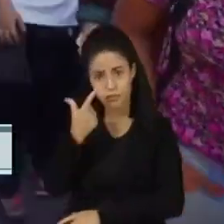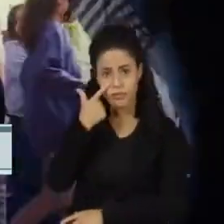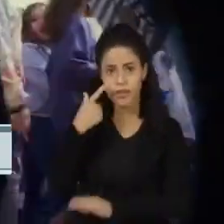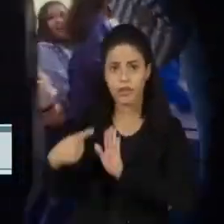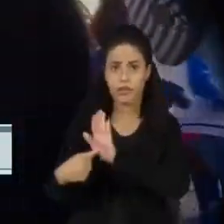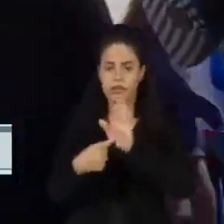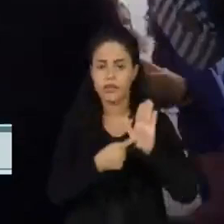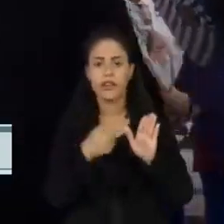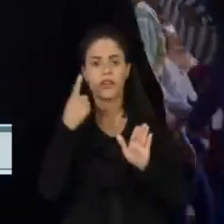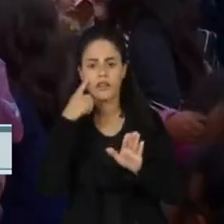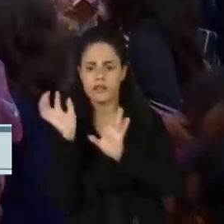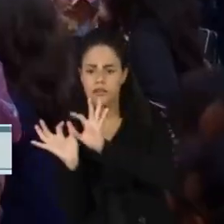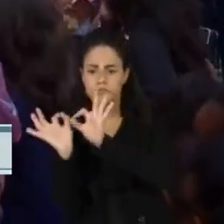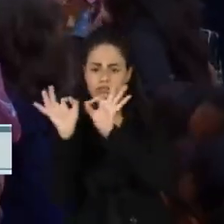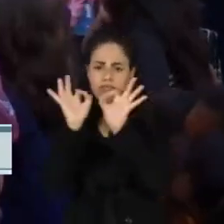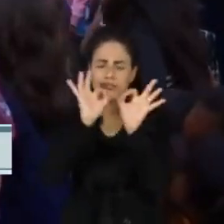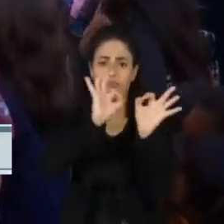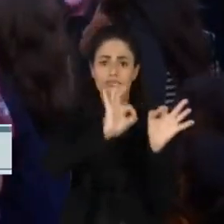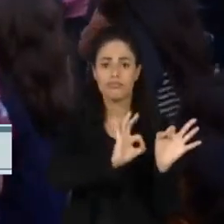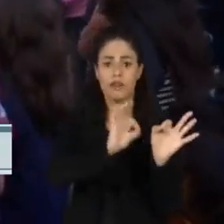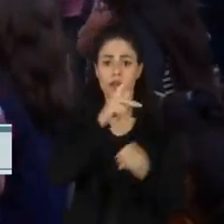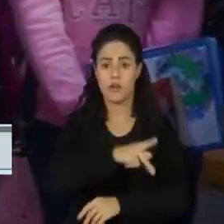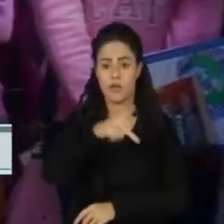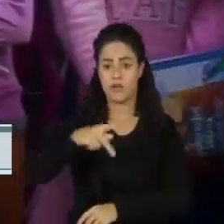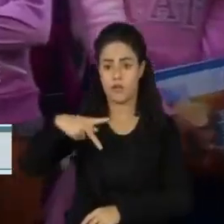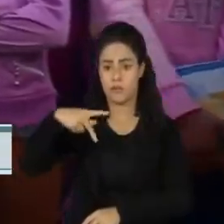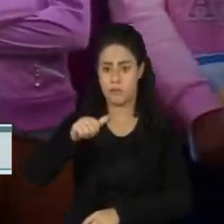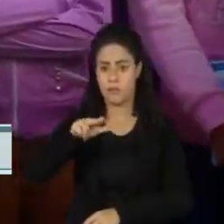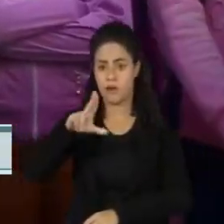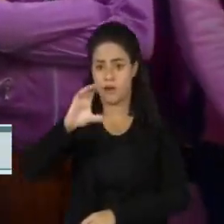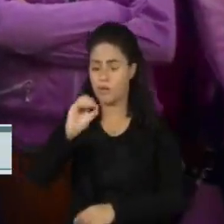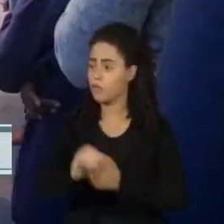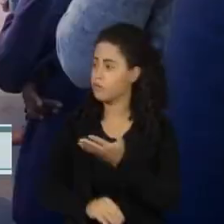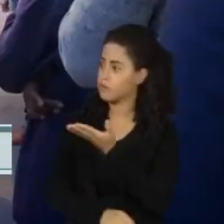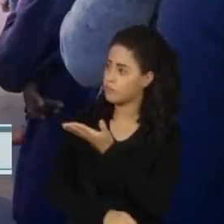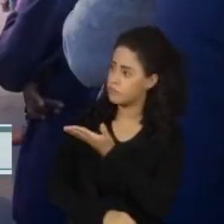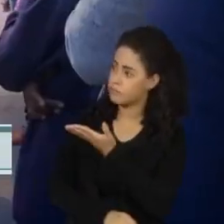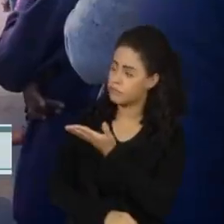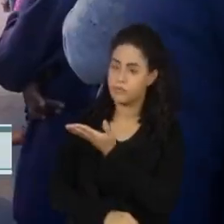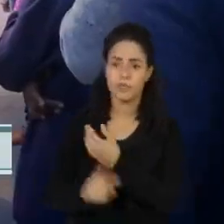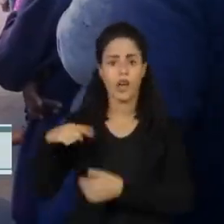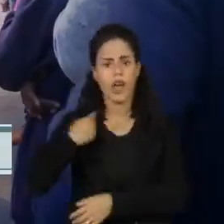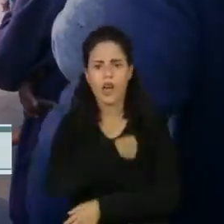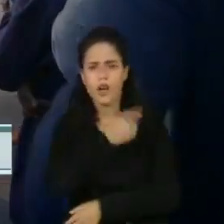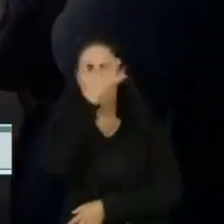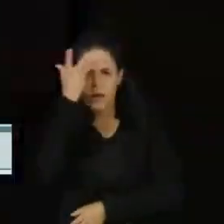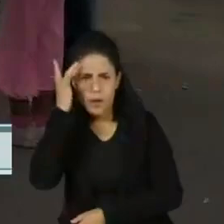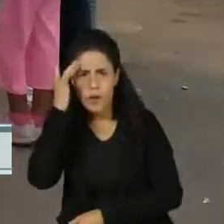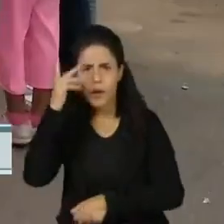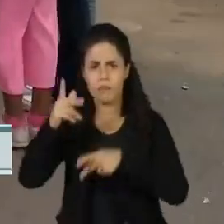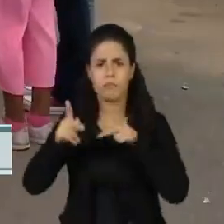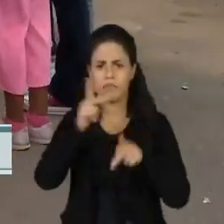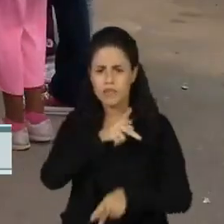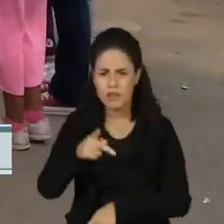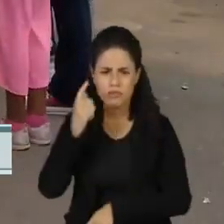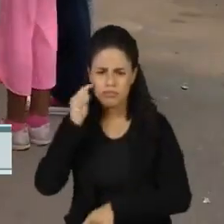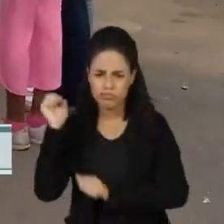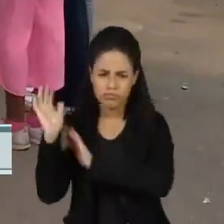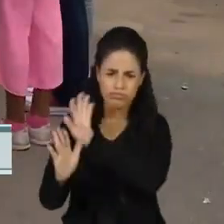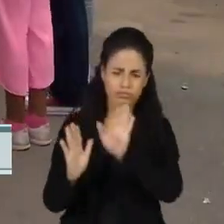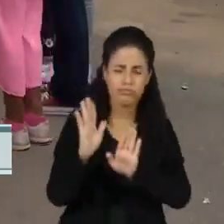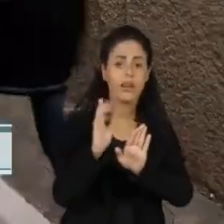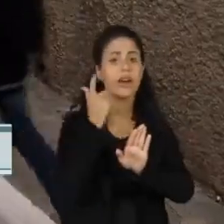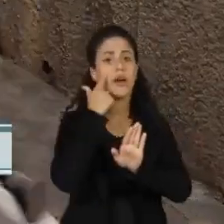nós acompanhamos um grupo conduzido pelo professor Paulo. Nós também temos pessoas que vieram da Angola. De lá para cá,